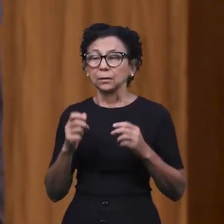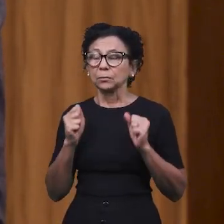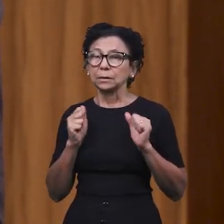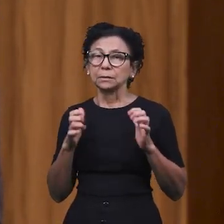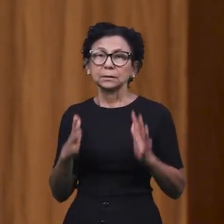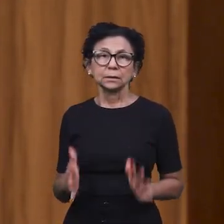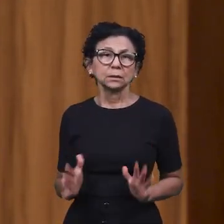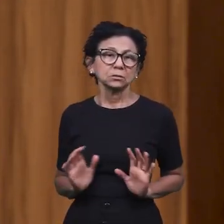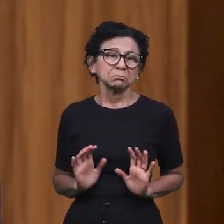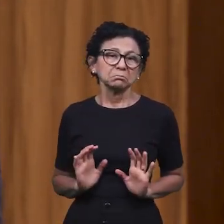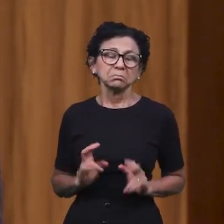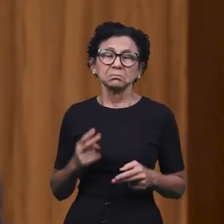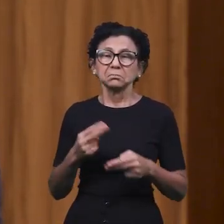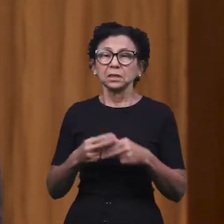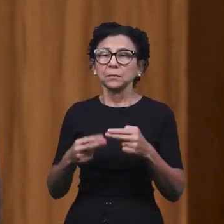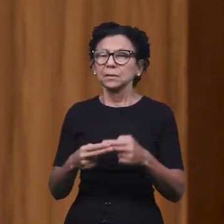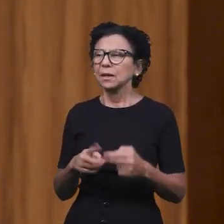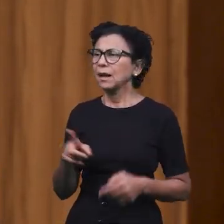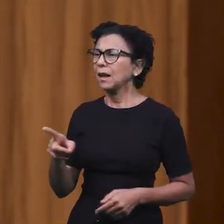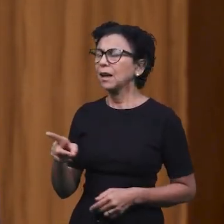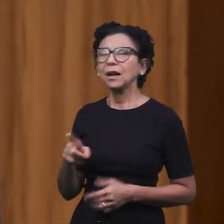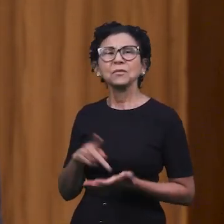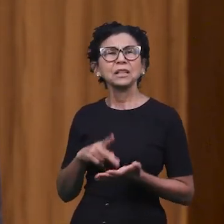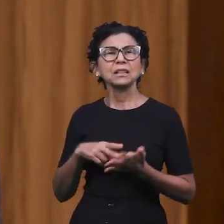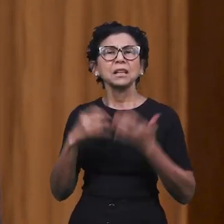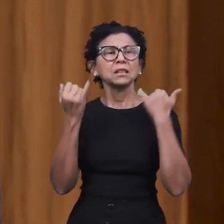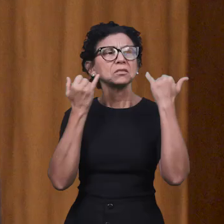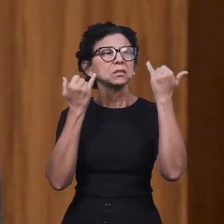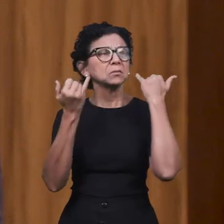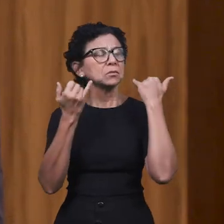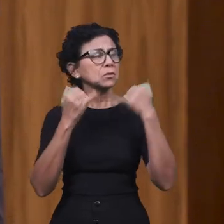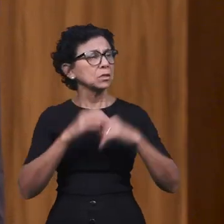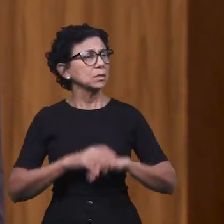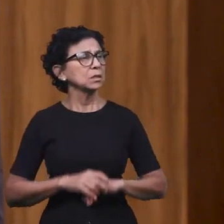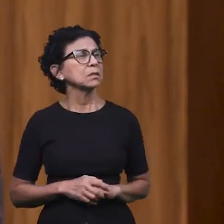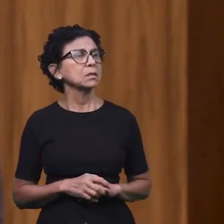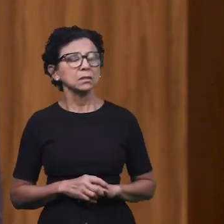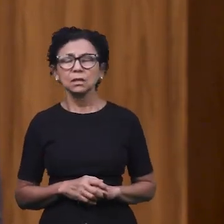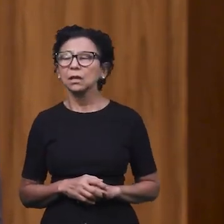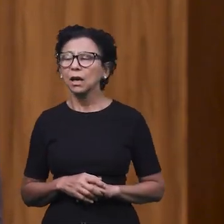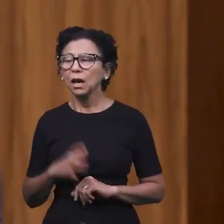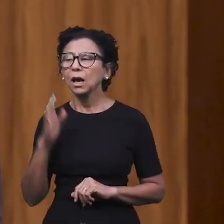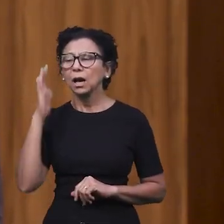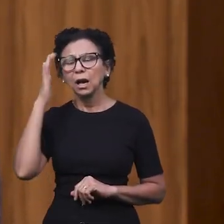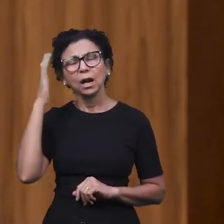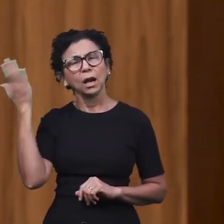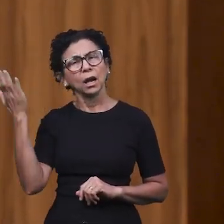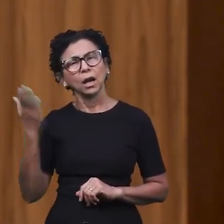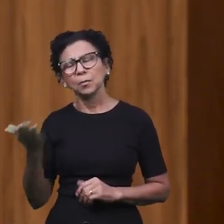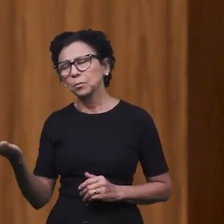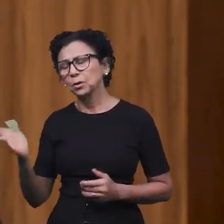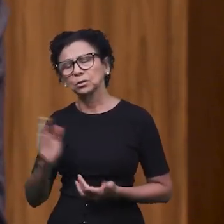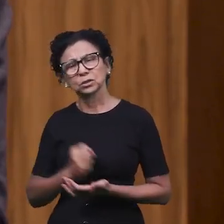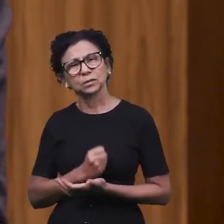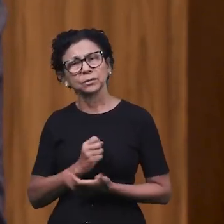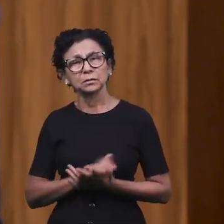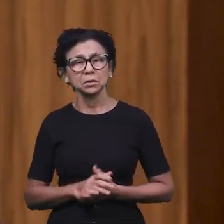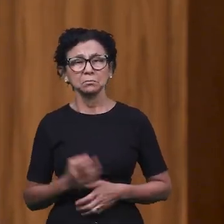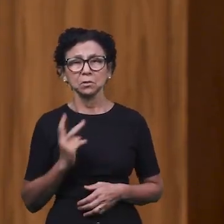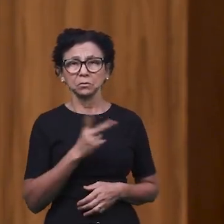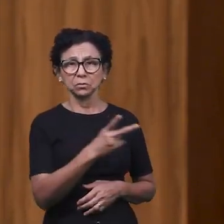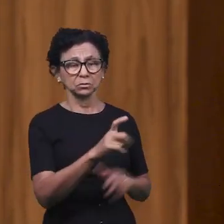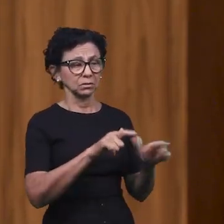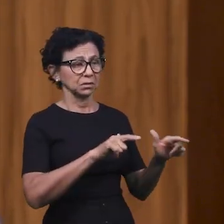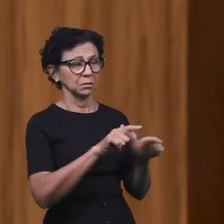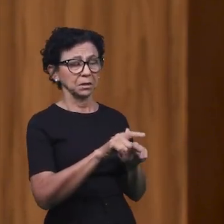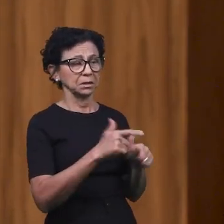para lá. Neemias poderia ter feito isso. Escutei essa notícia, ok, absorvo ela aqui, e dá tudo bem, vou continuar servindo o